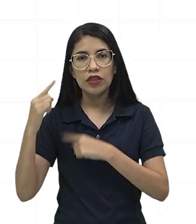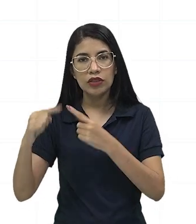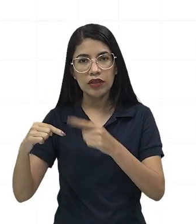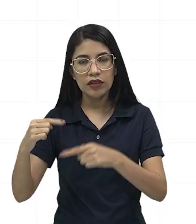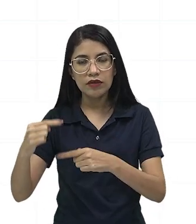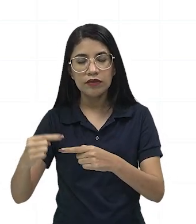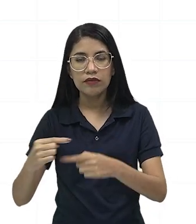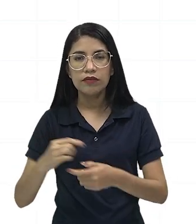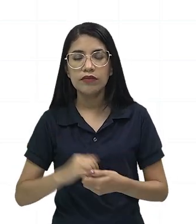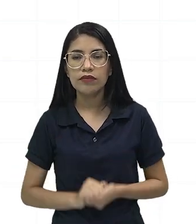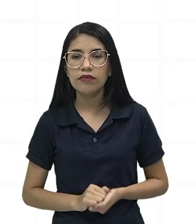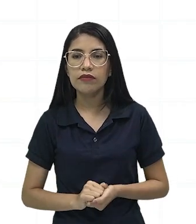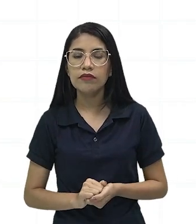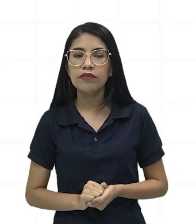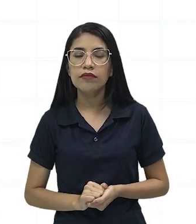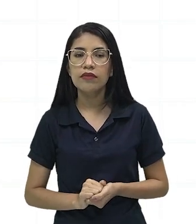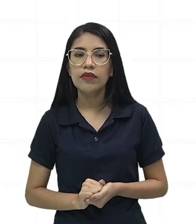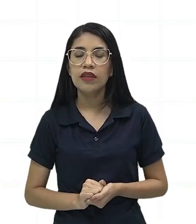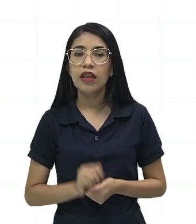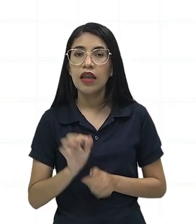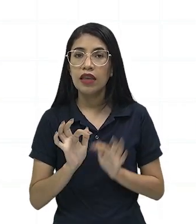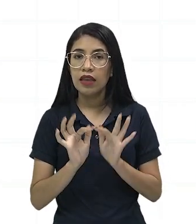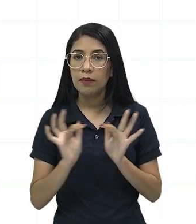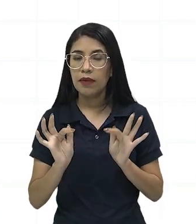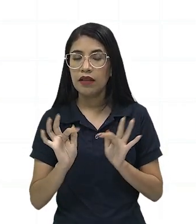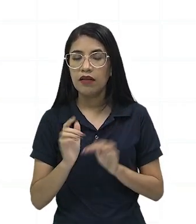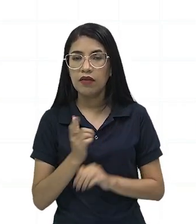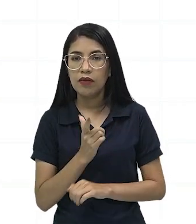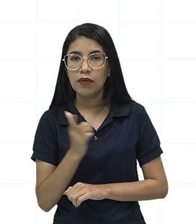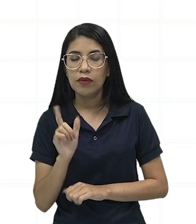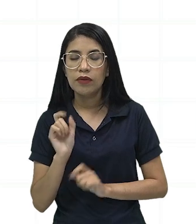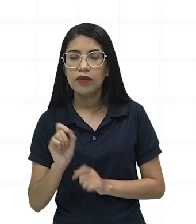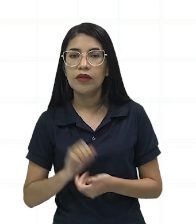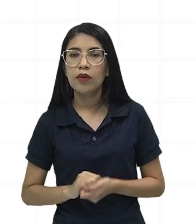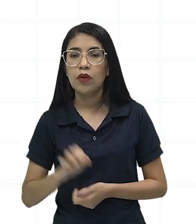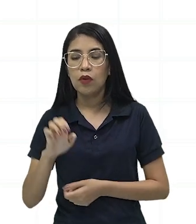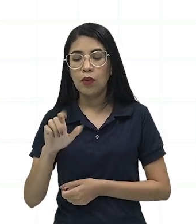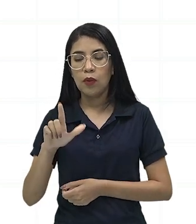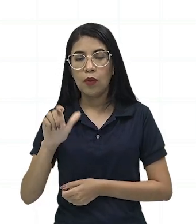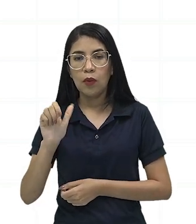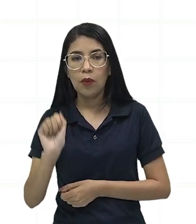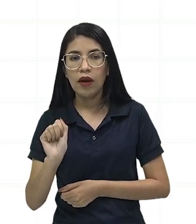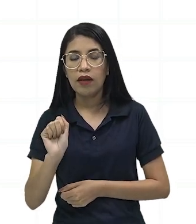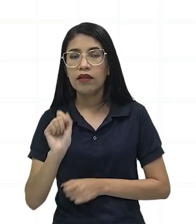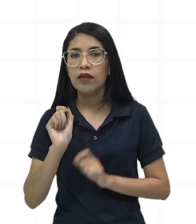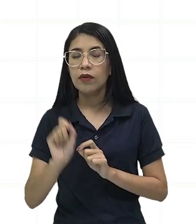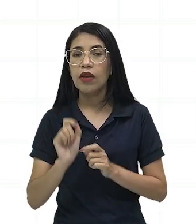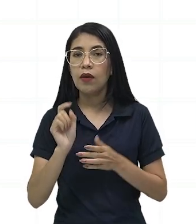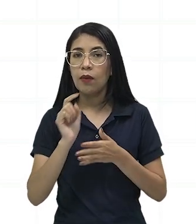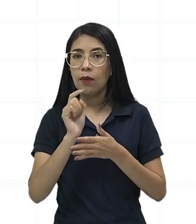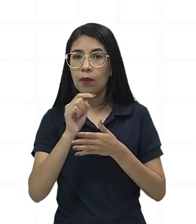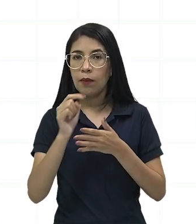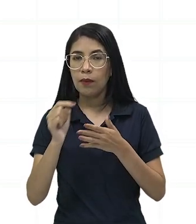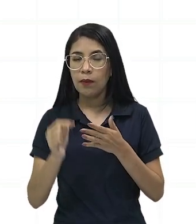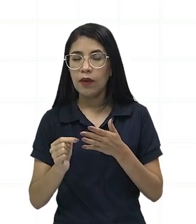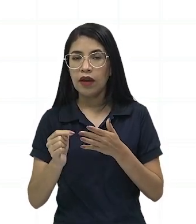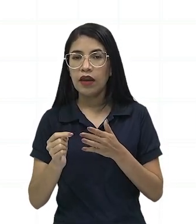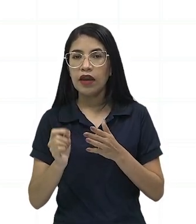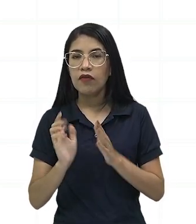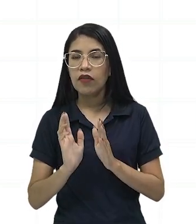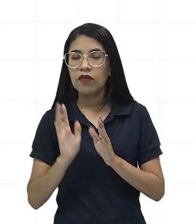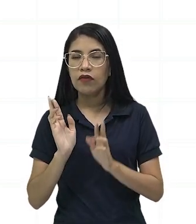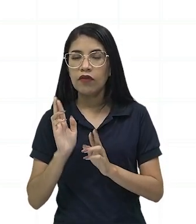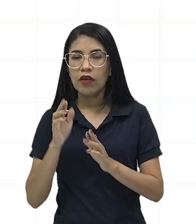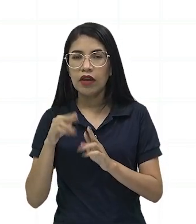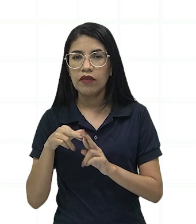próximas gerações. E aí eu tenho um outro termo. Ela é o elemento que definirá por quanto